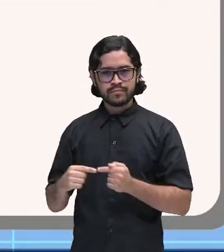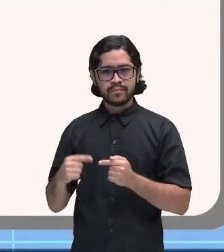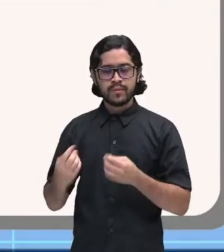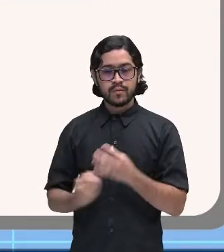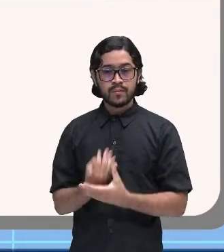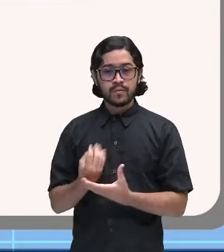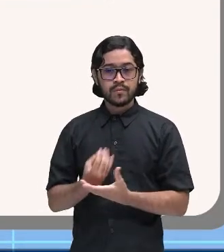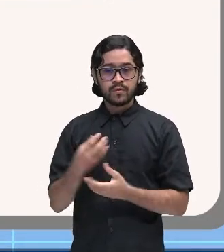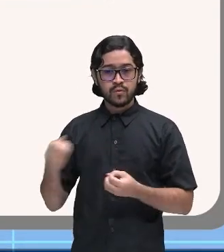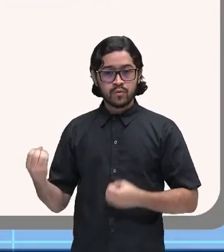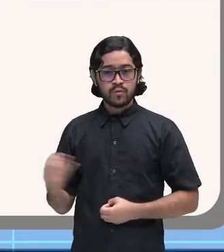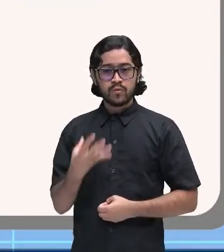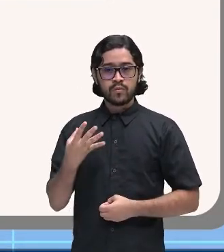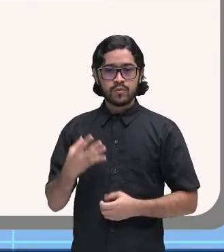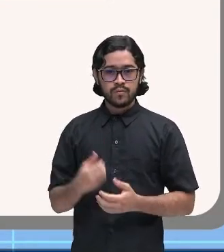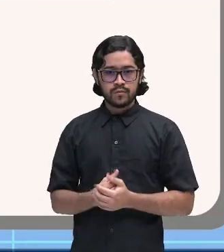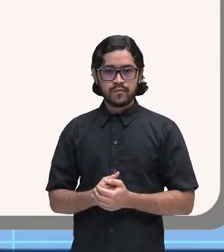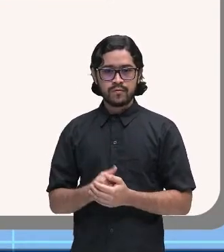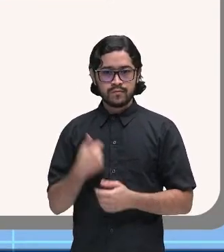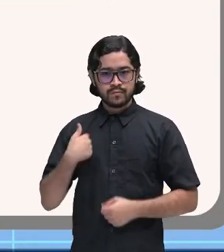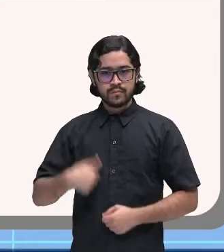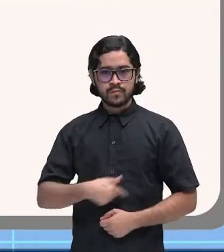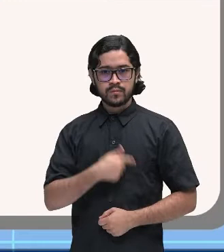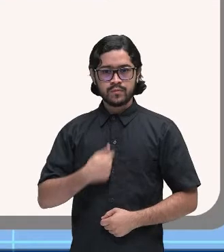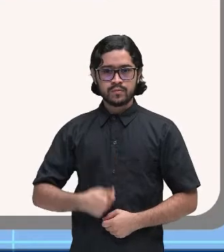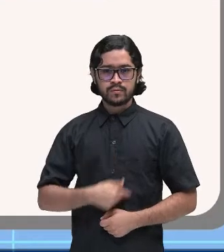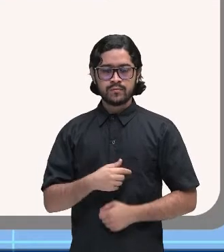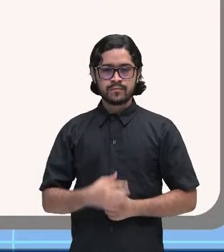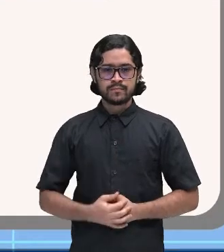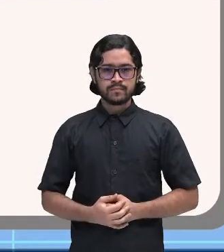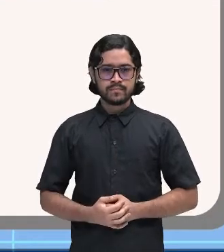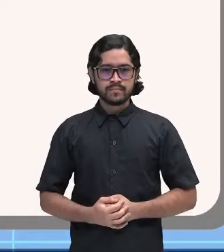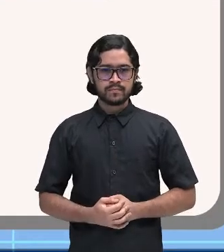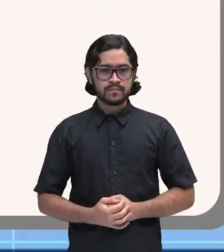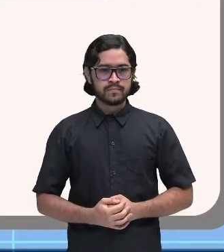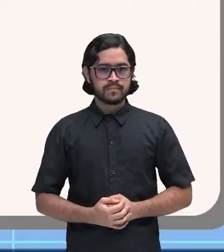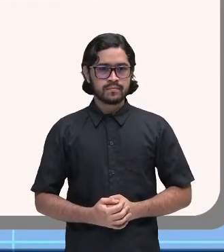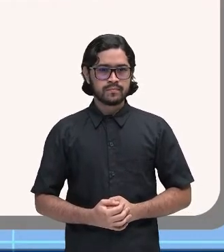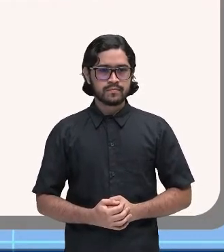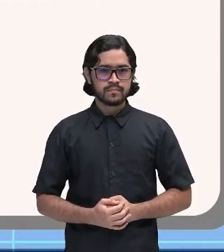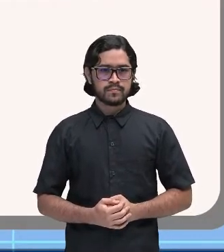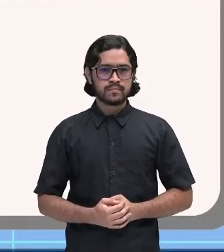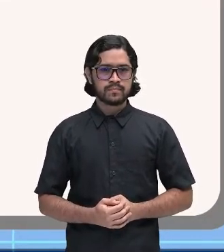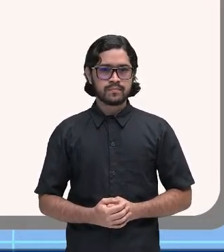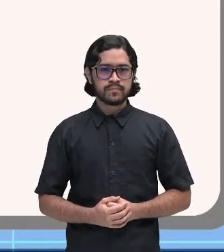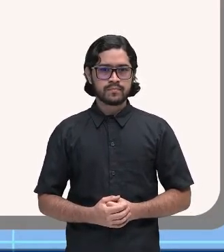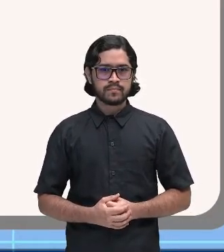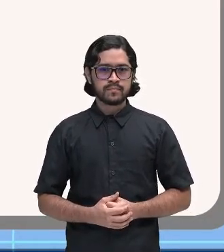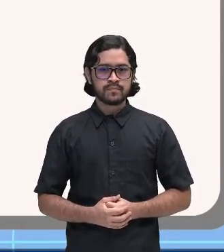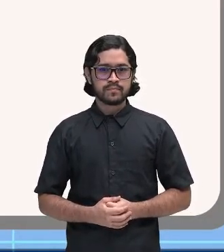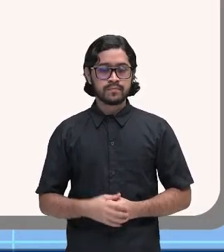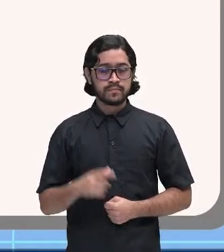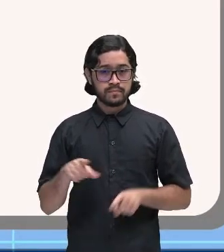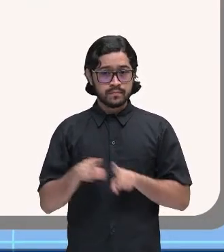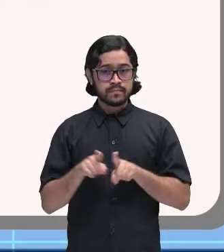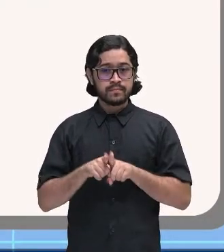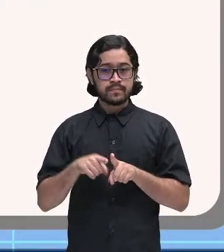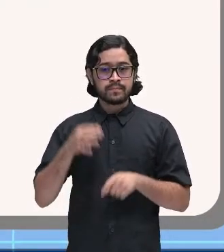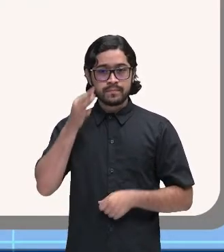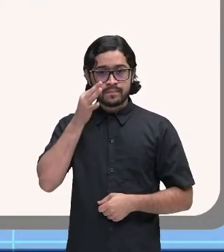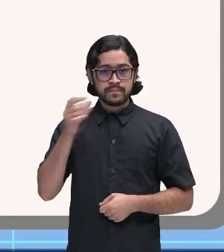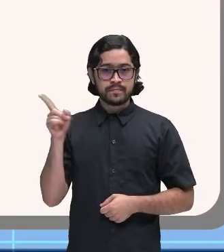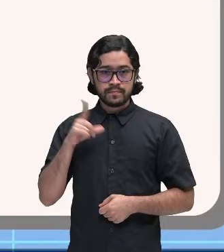também, gerando ácidos graxos e glicerol, ok? Também aqui, gente, lembrando, frisando, no